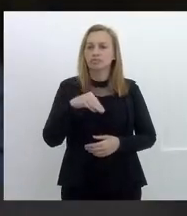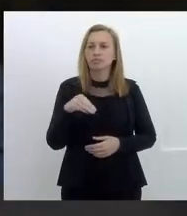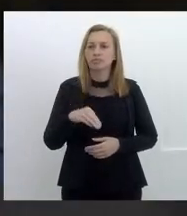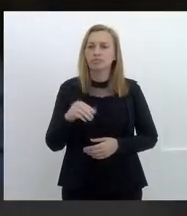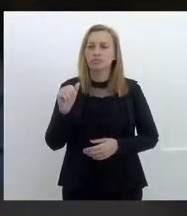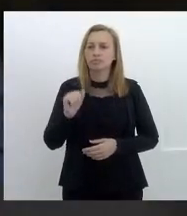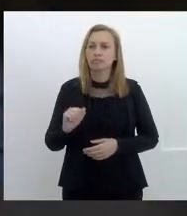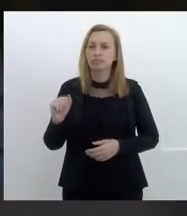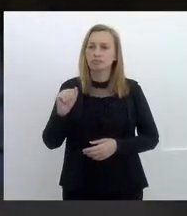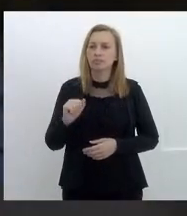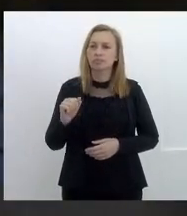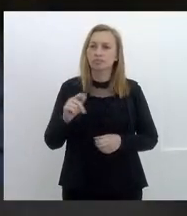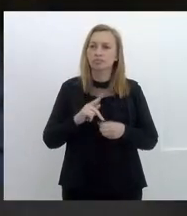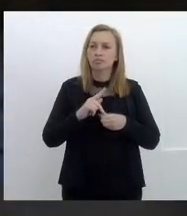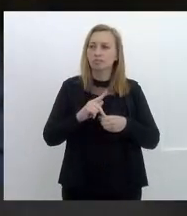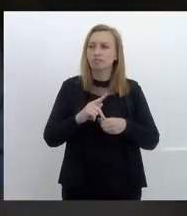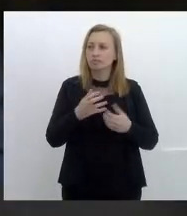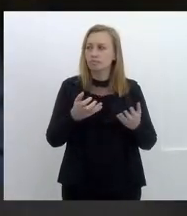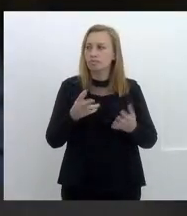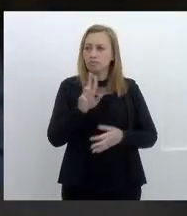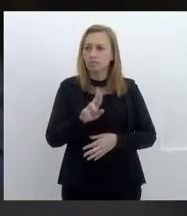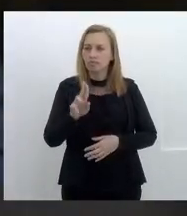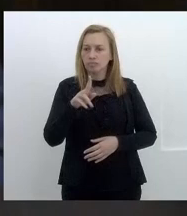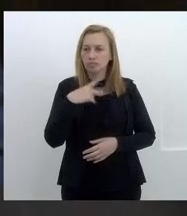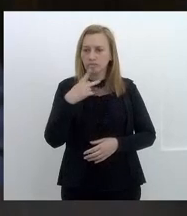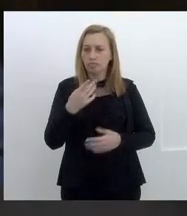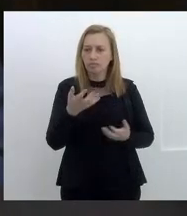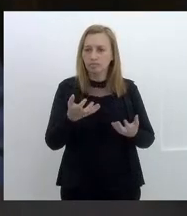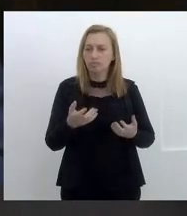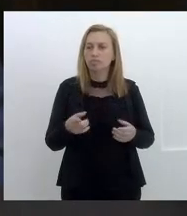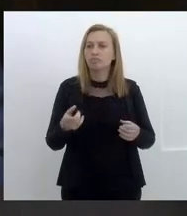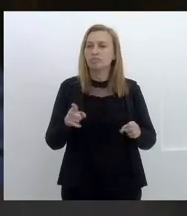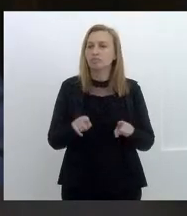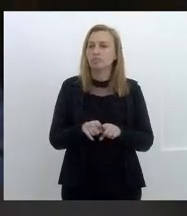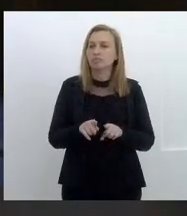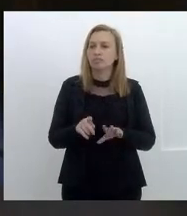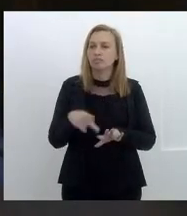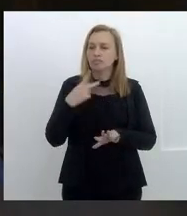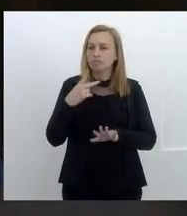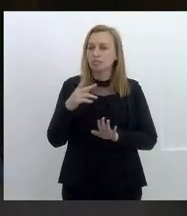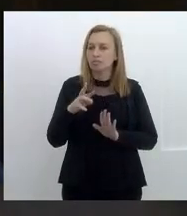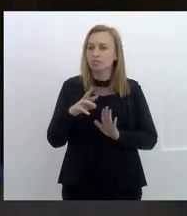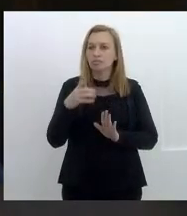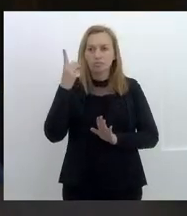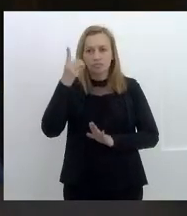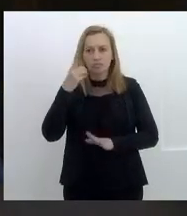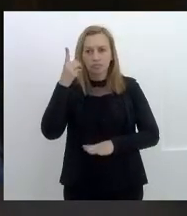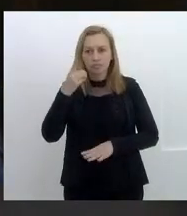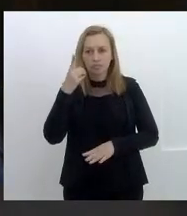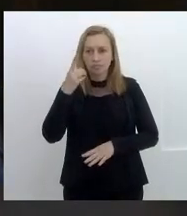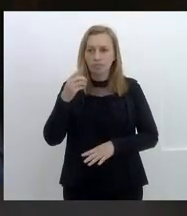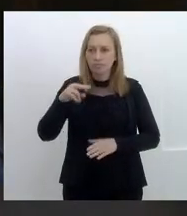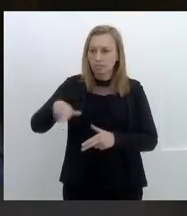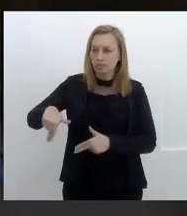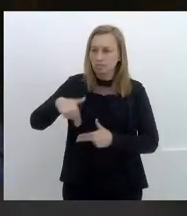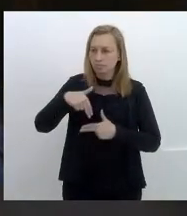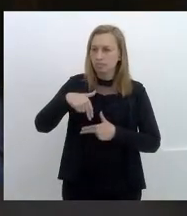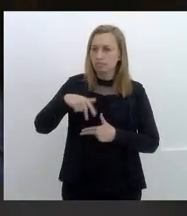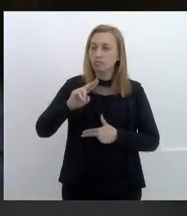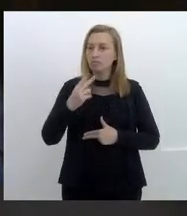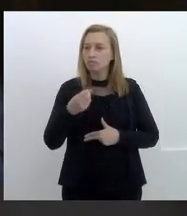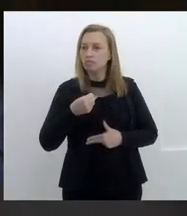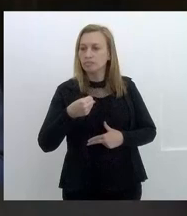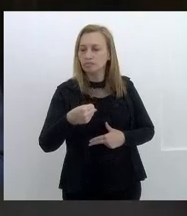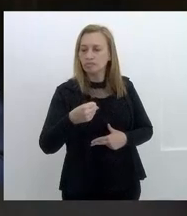minutos pela associação de Procuradores querem fazer os da palavra e adotar o seguinte critério os deputados falam ou da Tribuna ou de um microfone de a